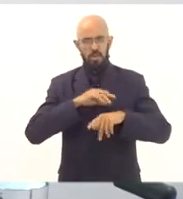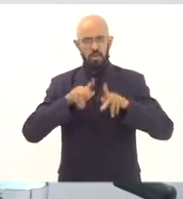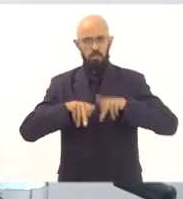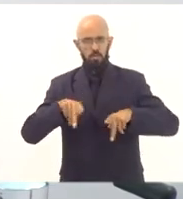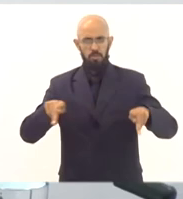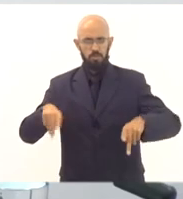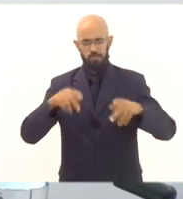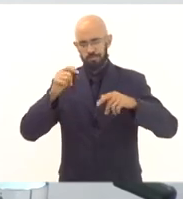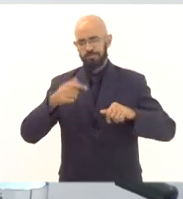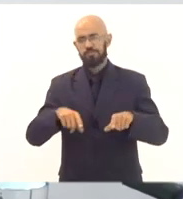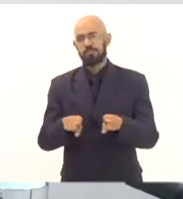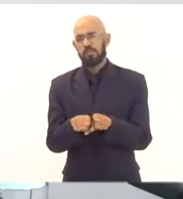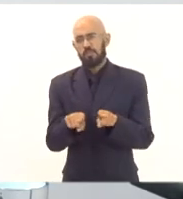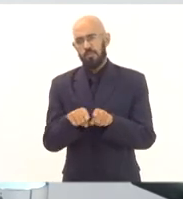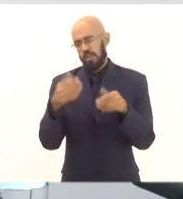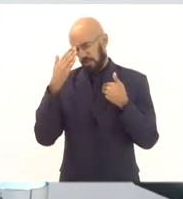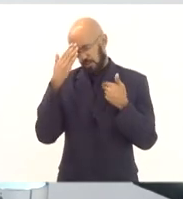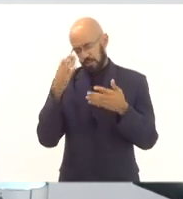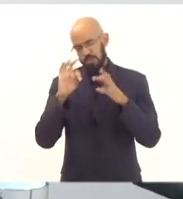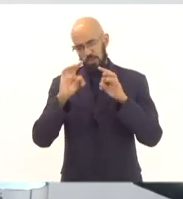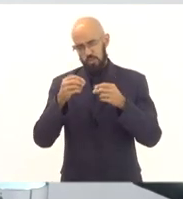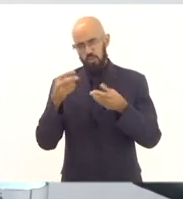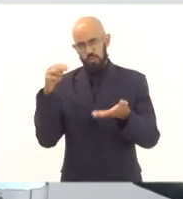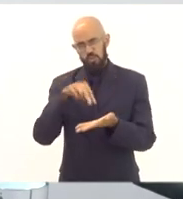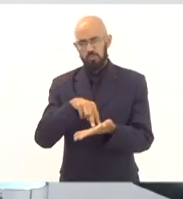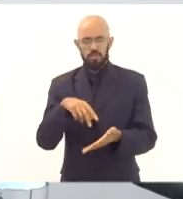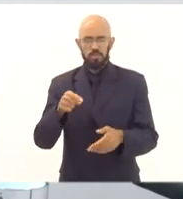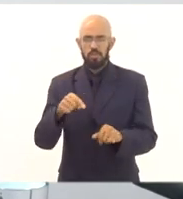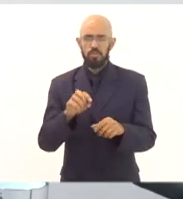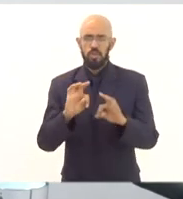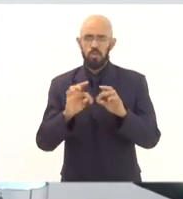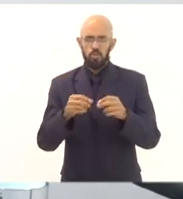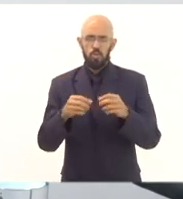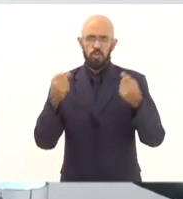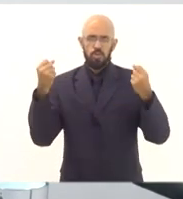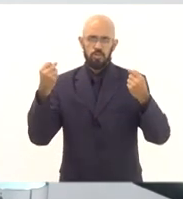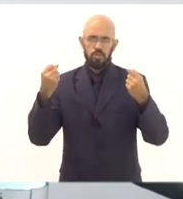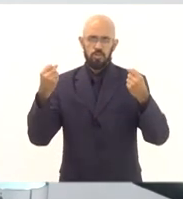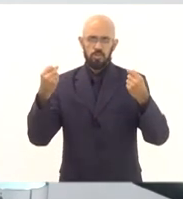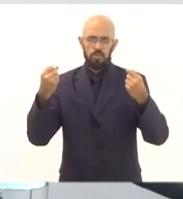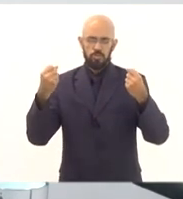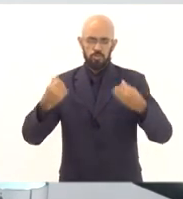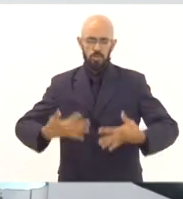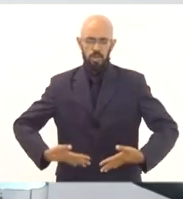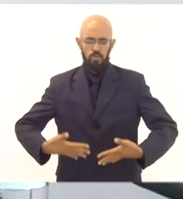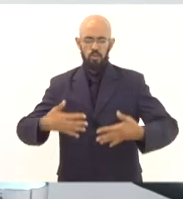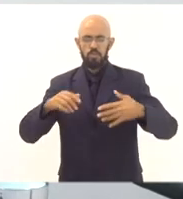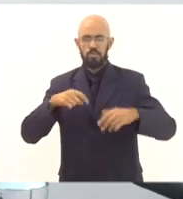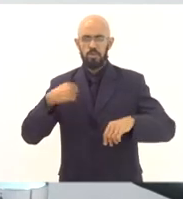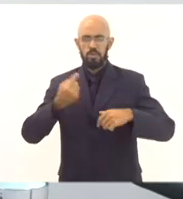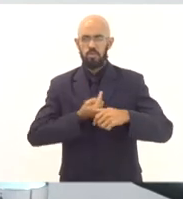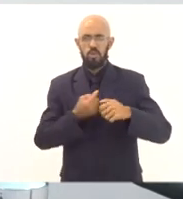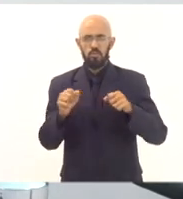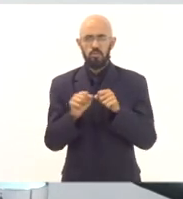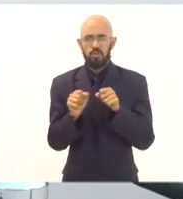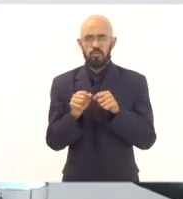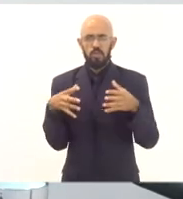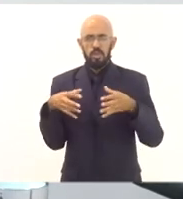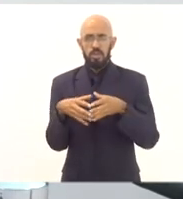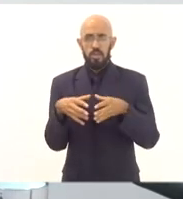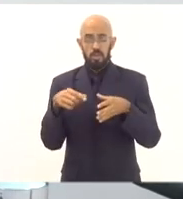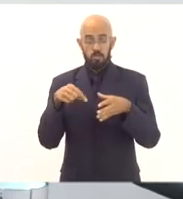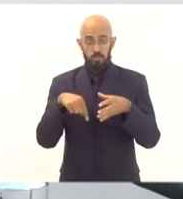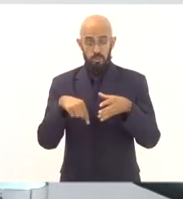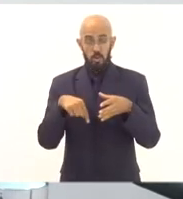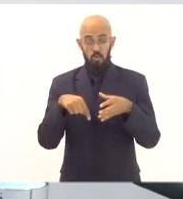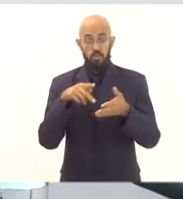população e no mais agradecer a todos os presentes agradeceram aos esclarecimentos que a gente possa a fazer dessa comissão uma comissão que de